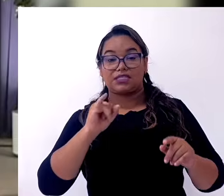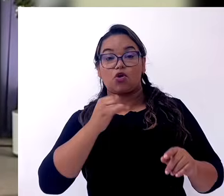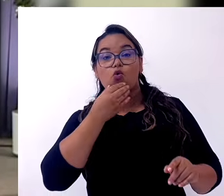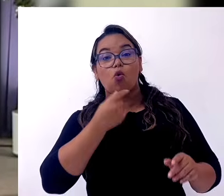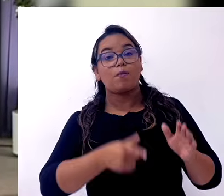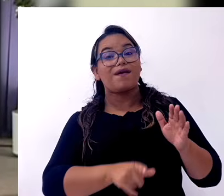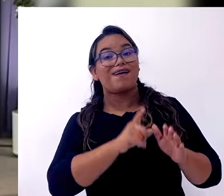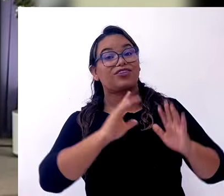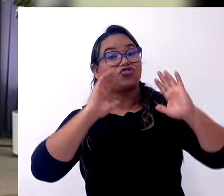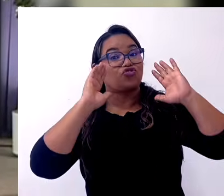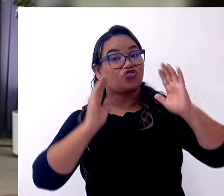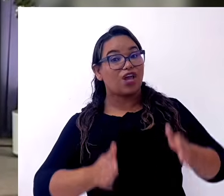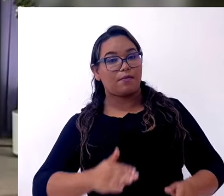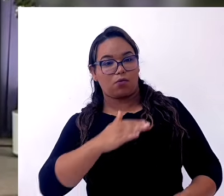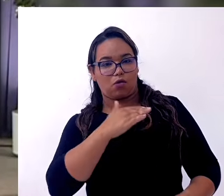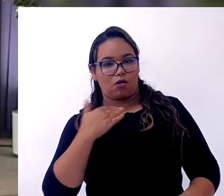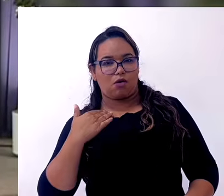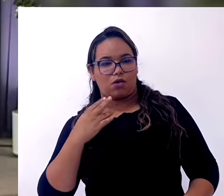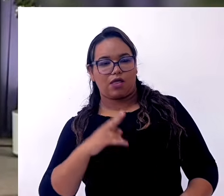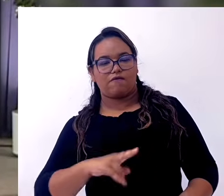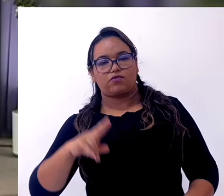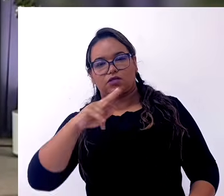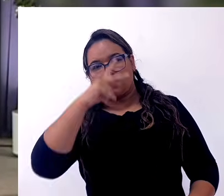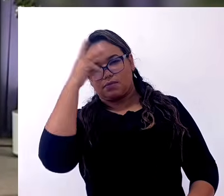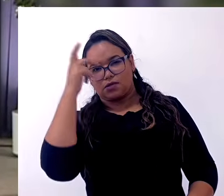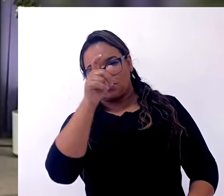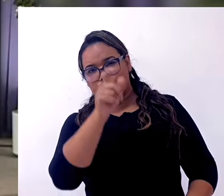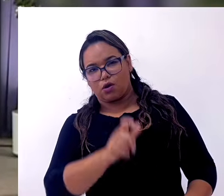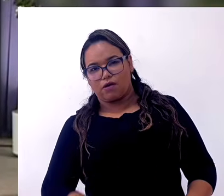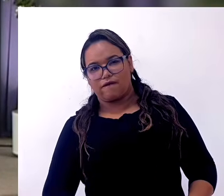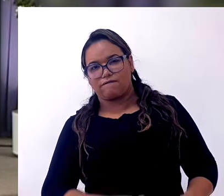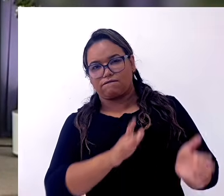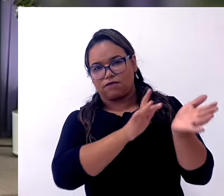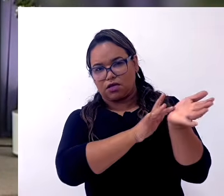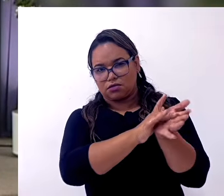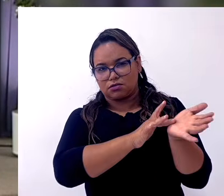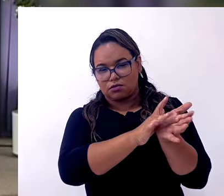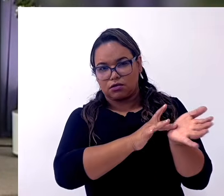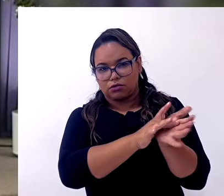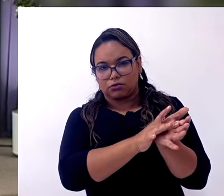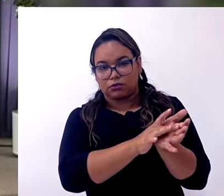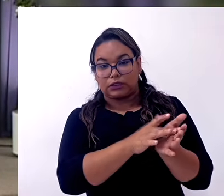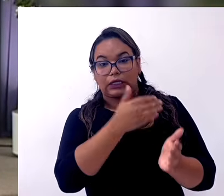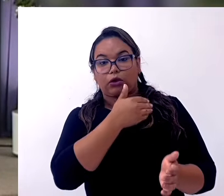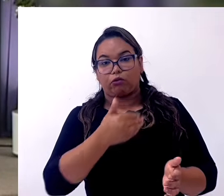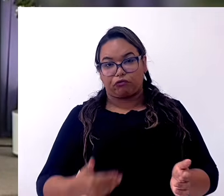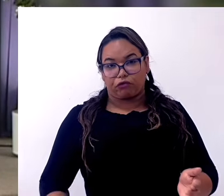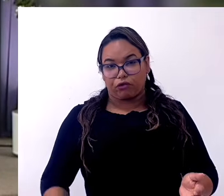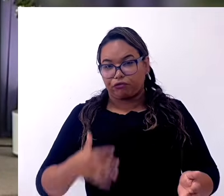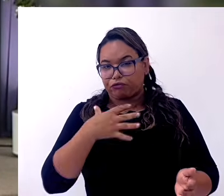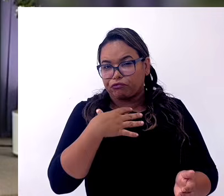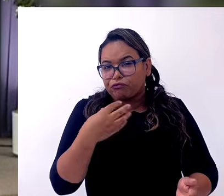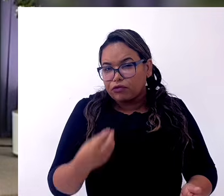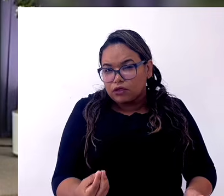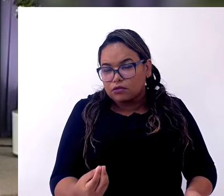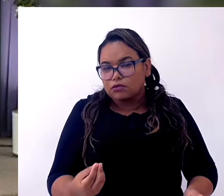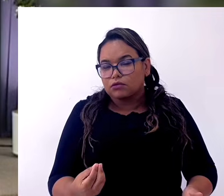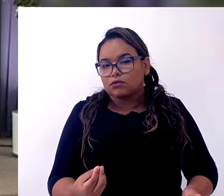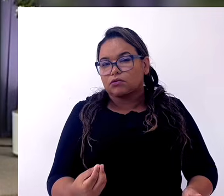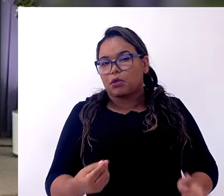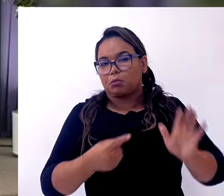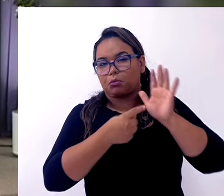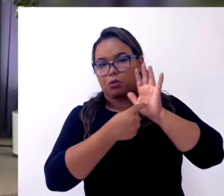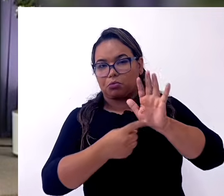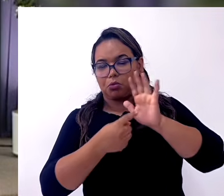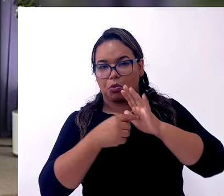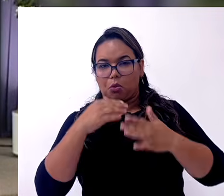grão-mestre. Então, ele é o maçom mais elevado do momento. Porque o rei não pode ser. Um príncipe, tampouco pode ser um grão-mestre.